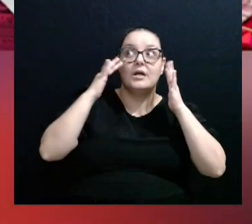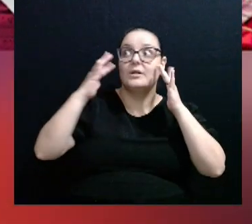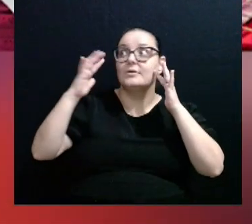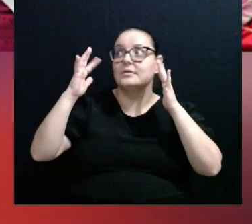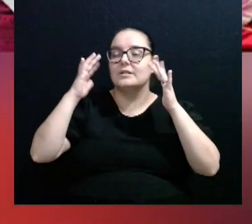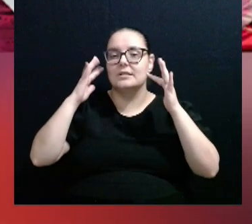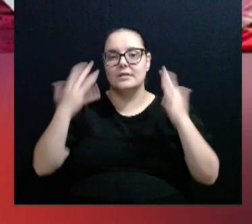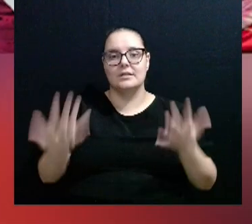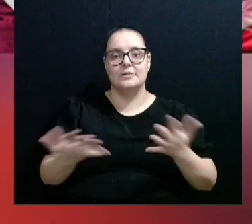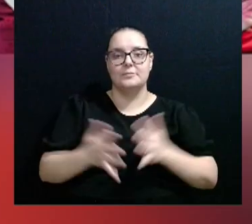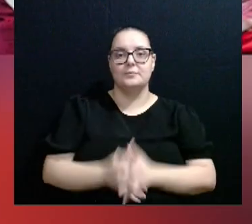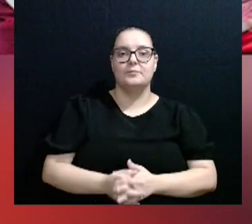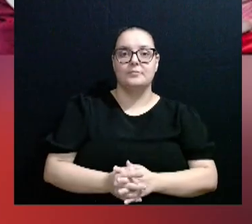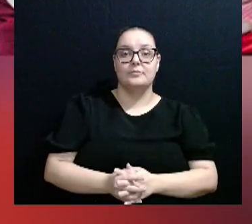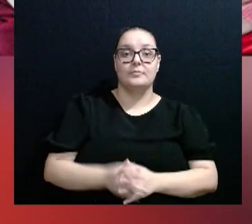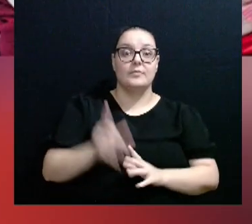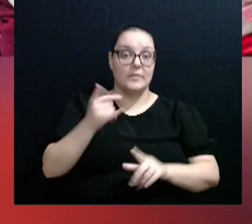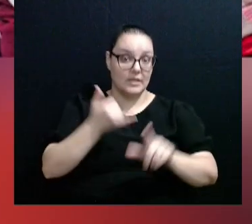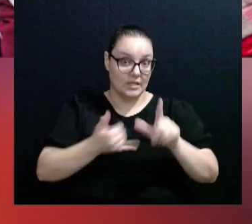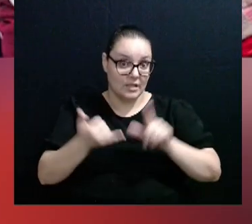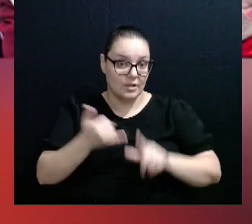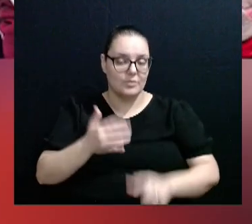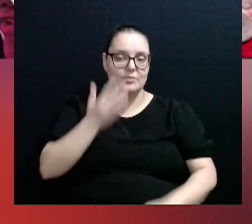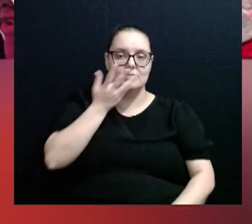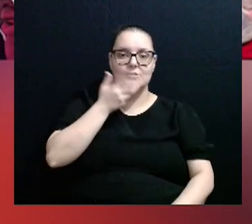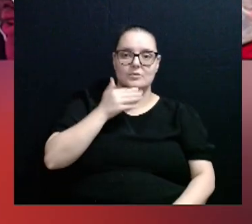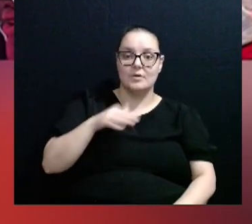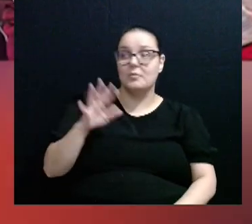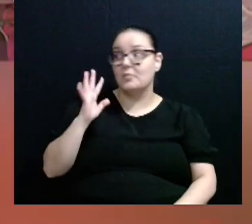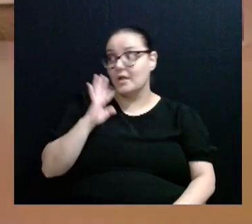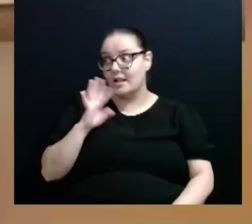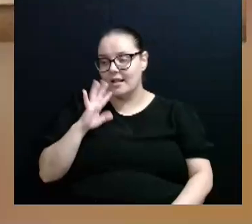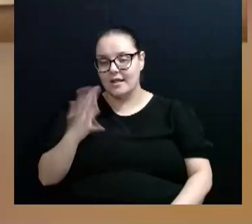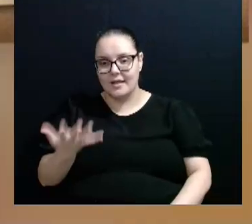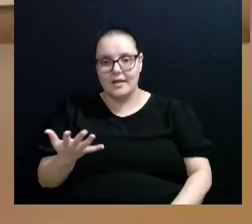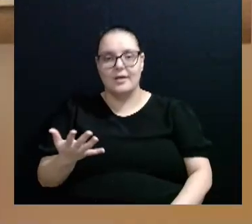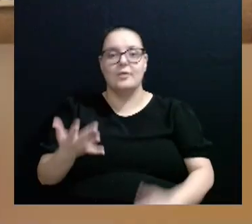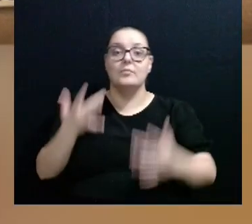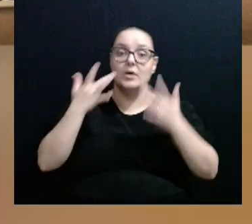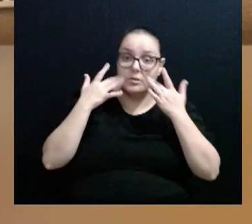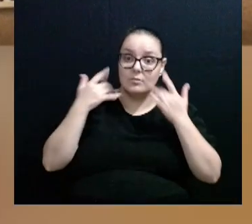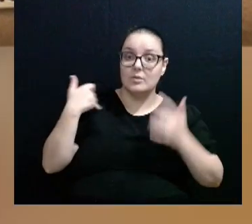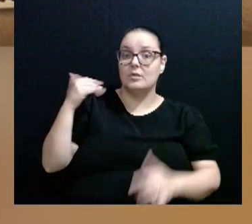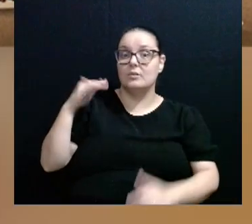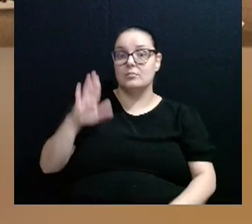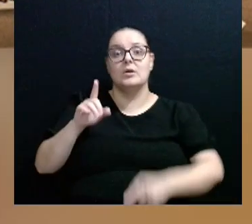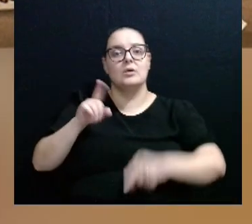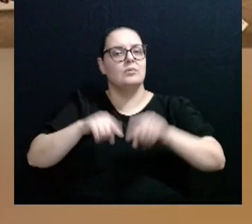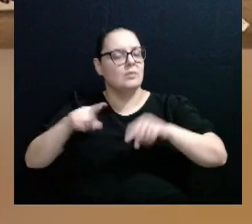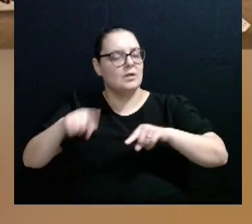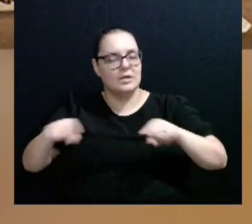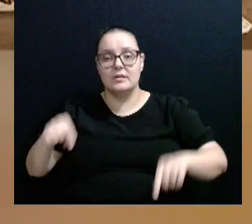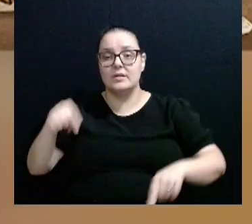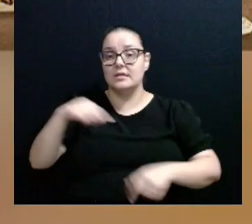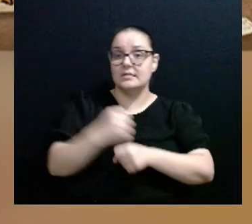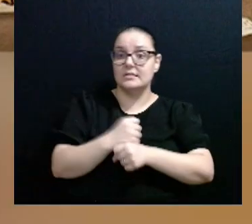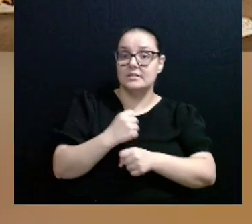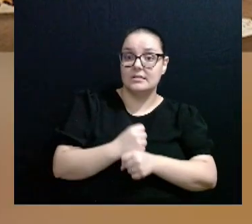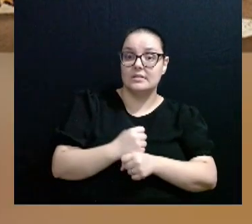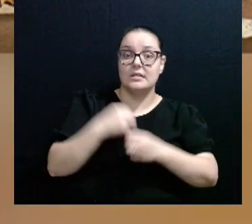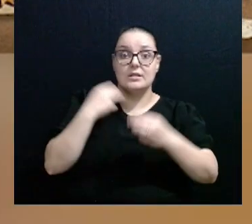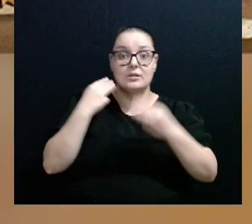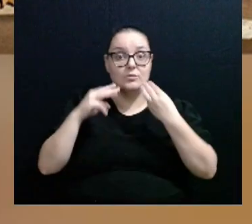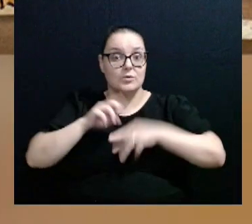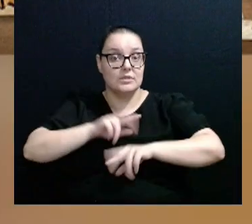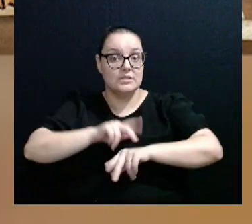muito lúdico para as crianças, é muito legal. As peças adultas são bastante variadas. Esse ano a gente tem musicais que são